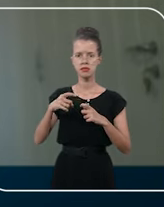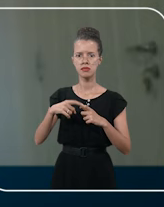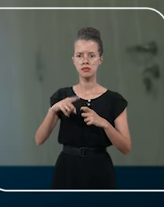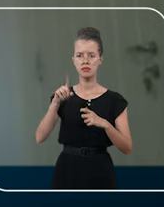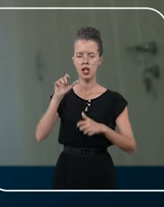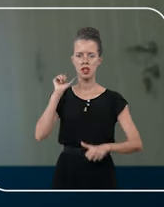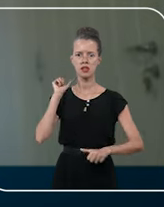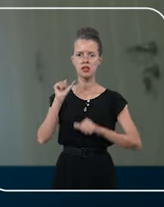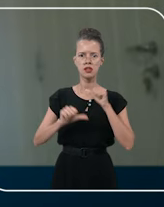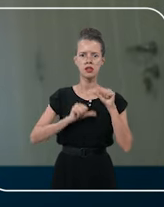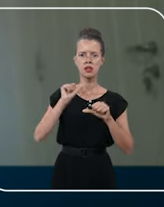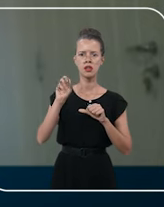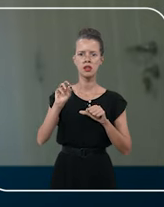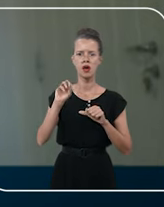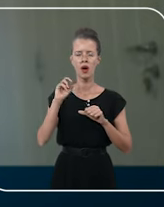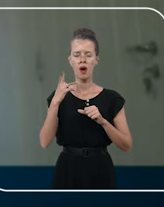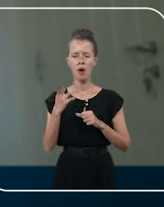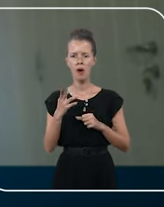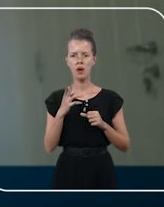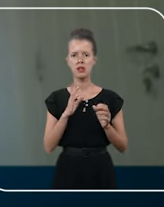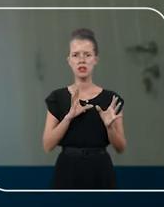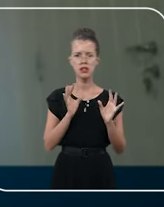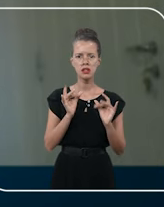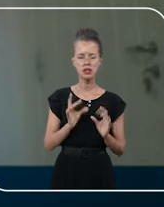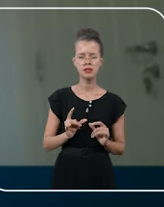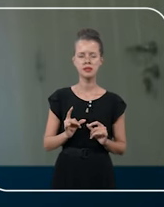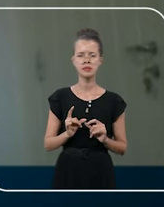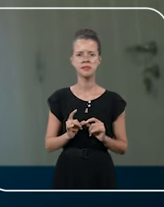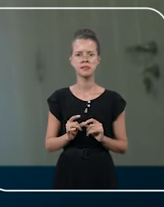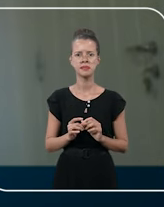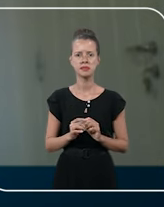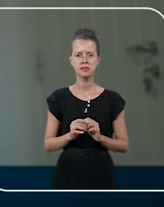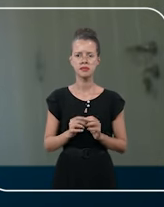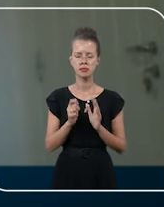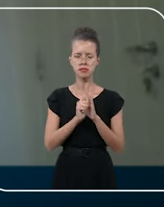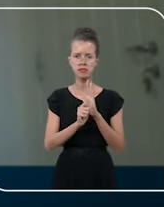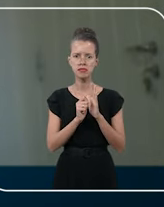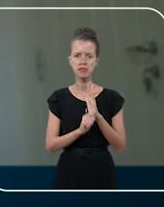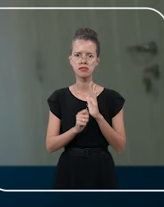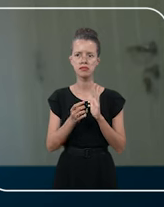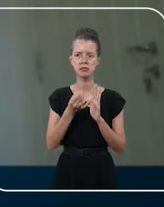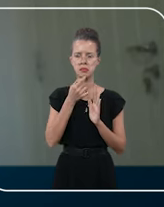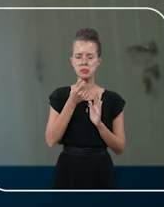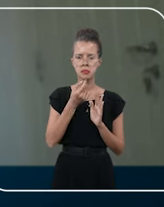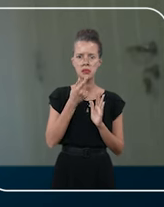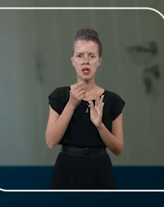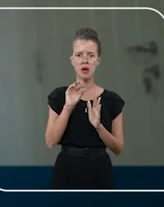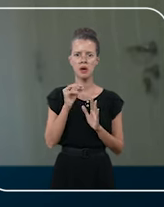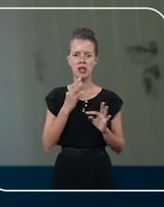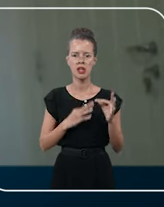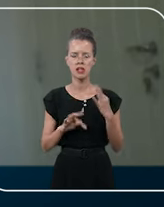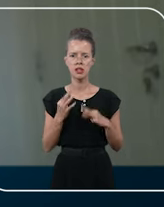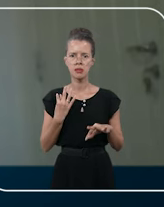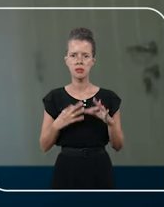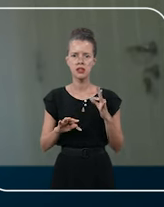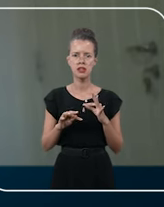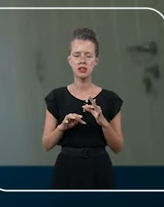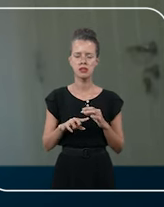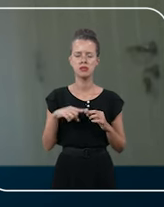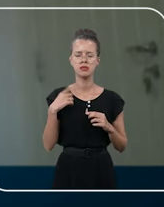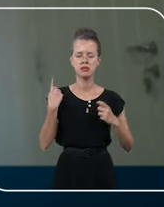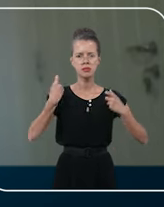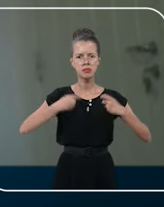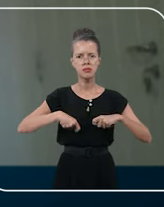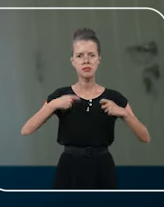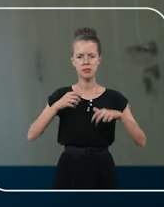de procedimento, vai prescrever algum tipo de remédio ou tratamento, nós precisamos, né, o paciente, né,